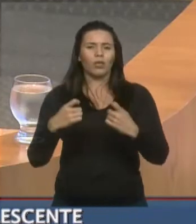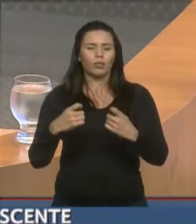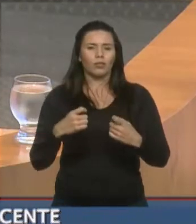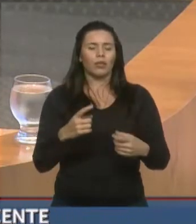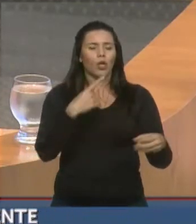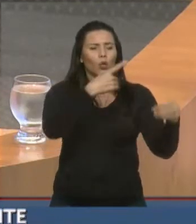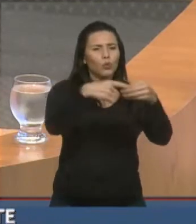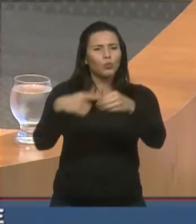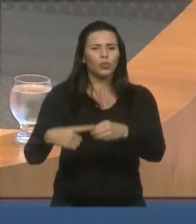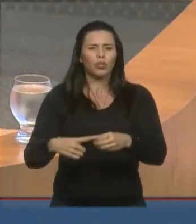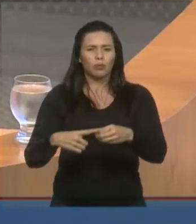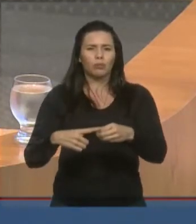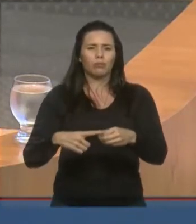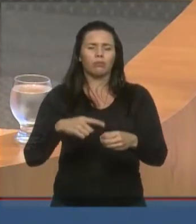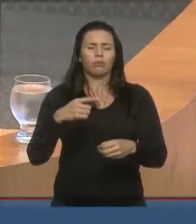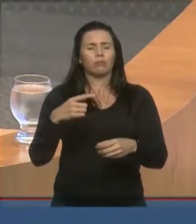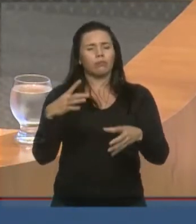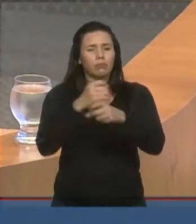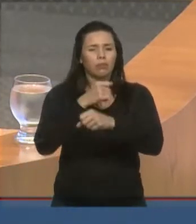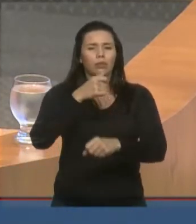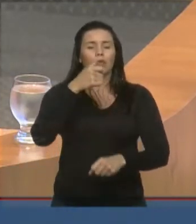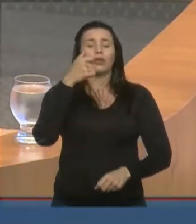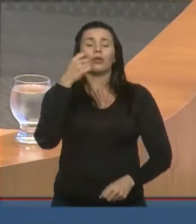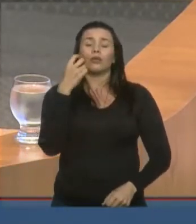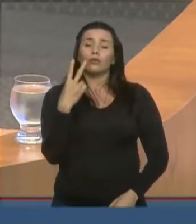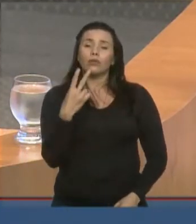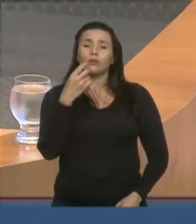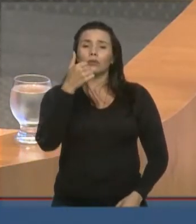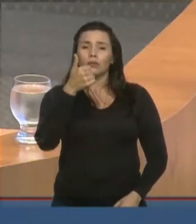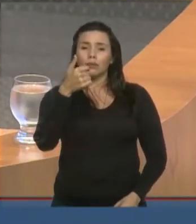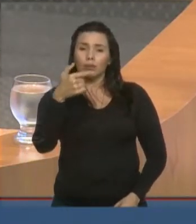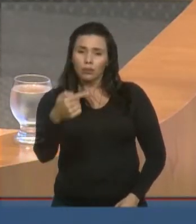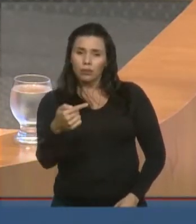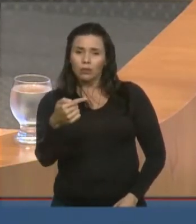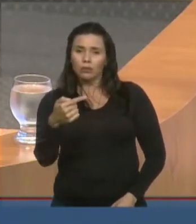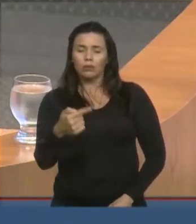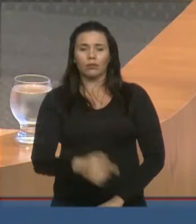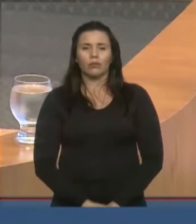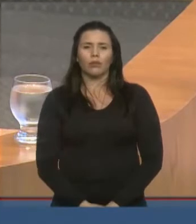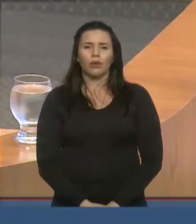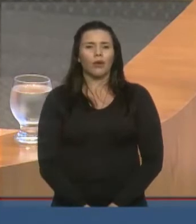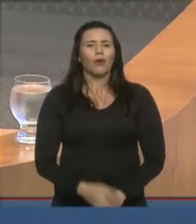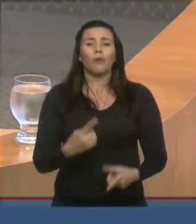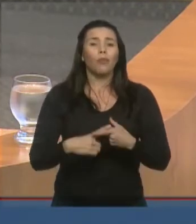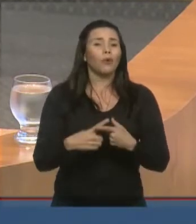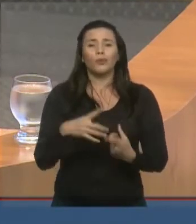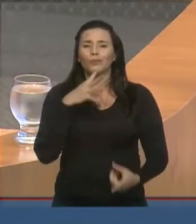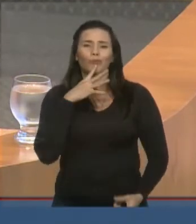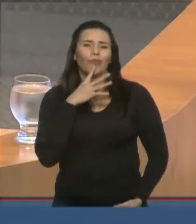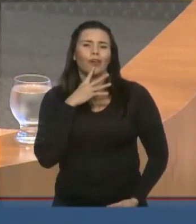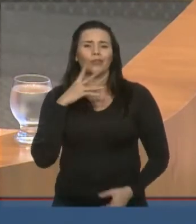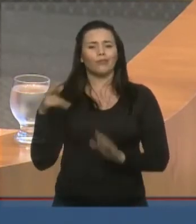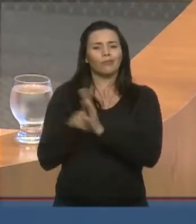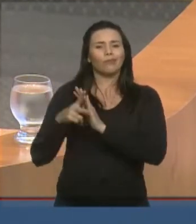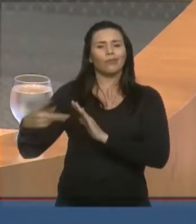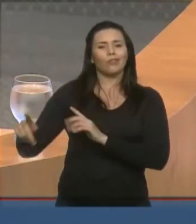ter acesso a este serviço. É preciso uma maior visibilidade, uma maior divulgação, um maior incremento no seu corpo